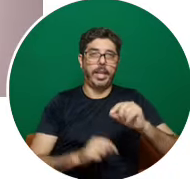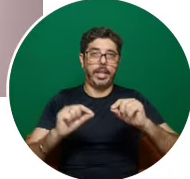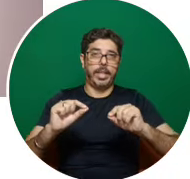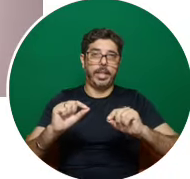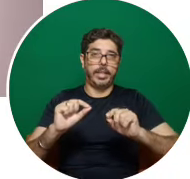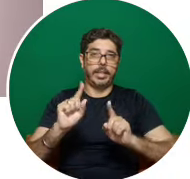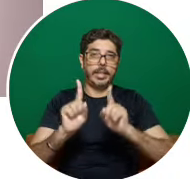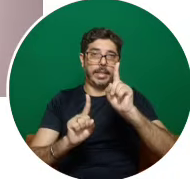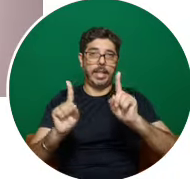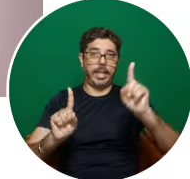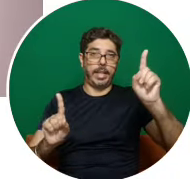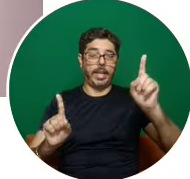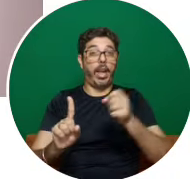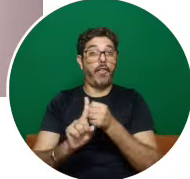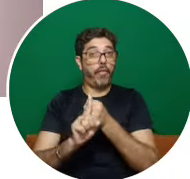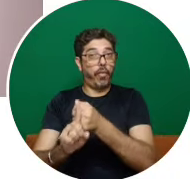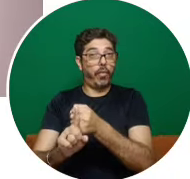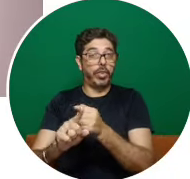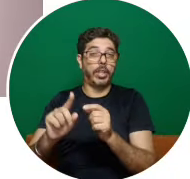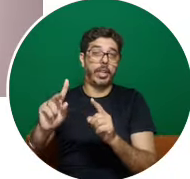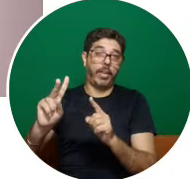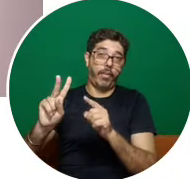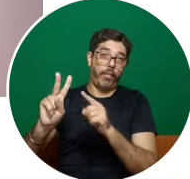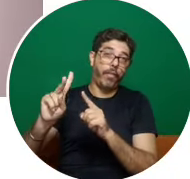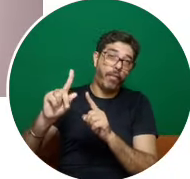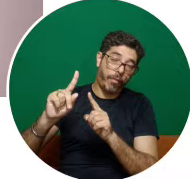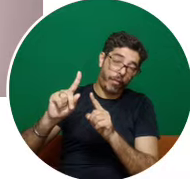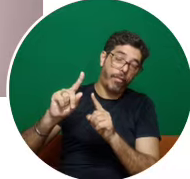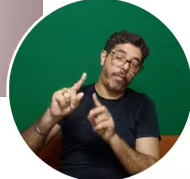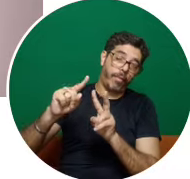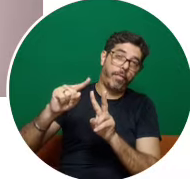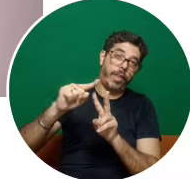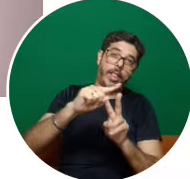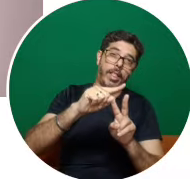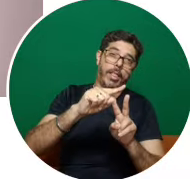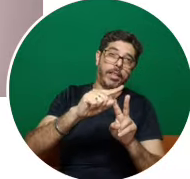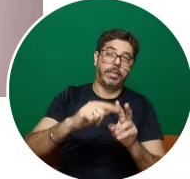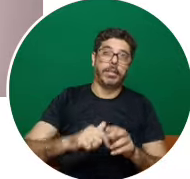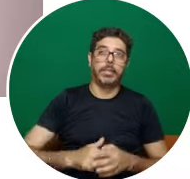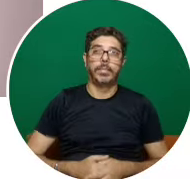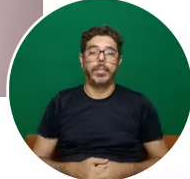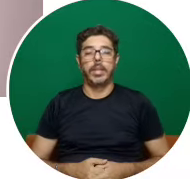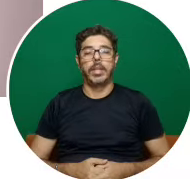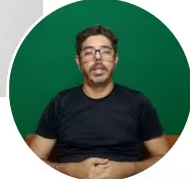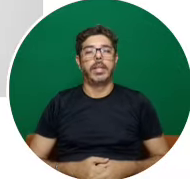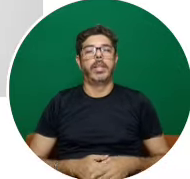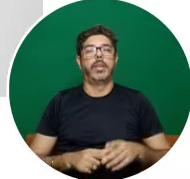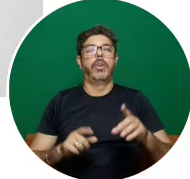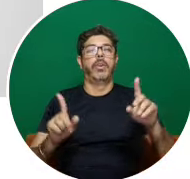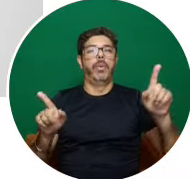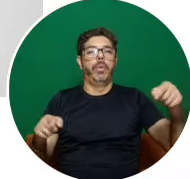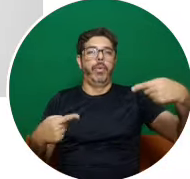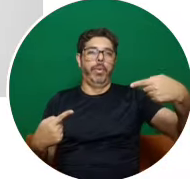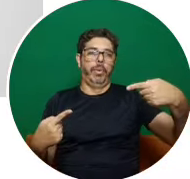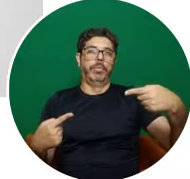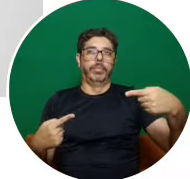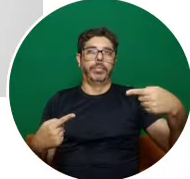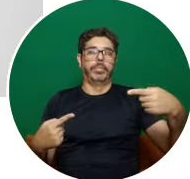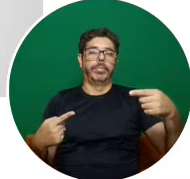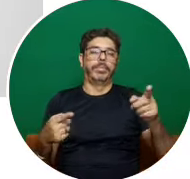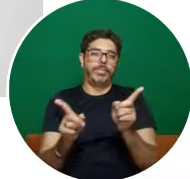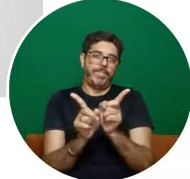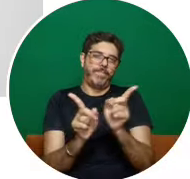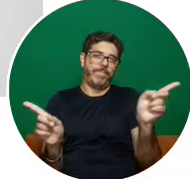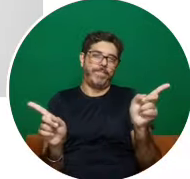E é claro, a natureza matemática da energia é um escalar, enquanto que a força é um vetor. A energia potencial é definida